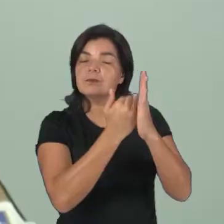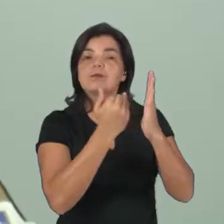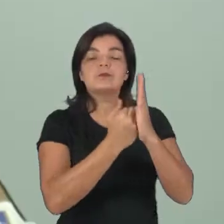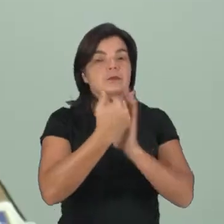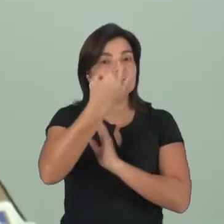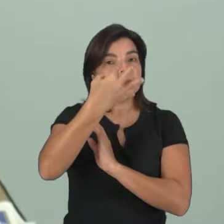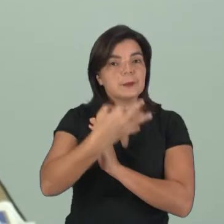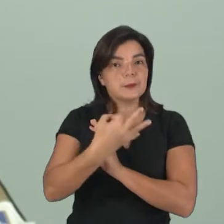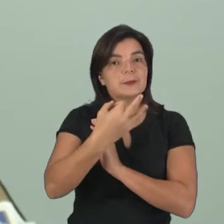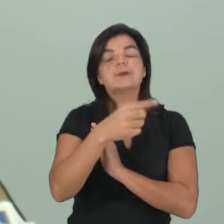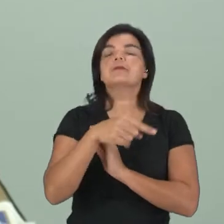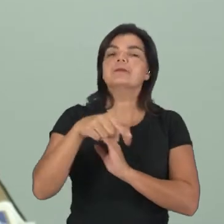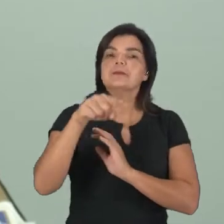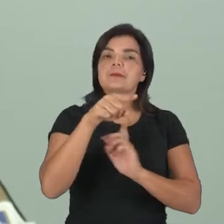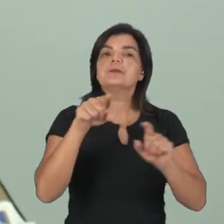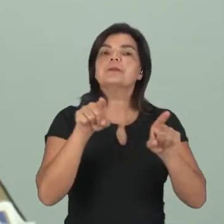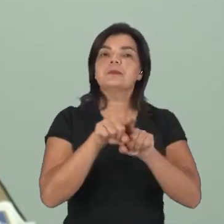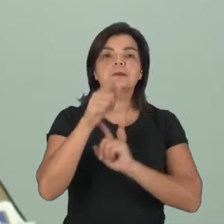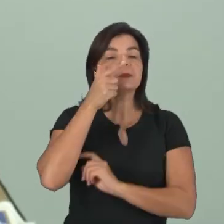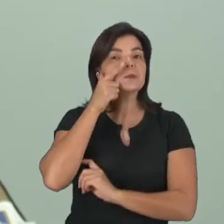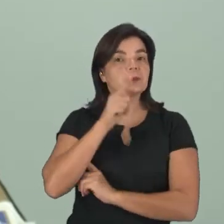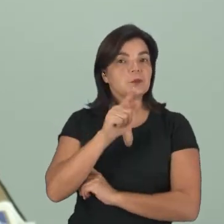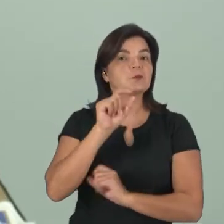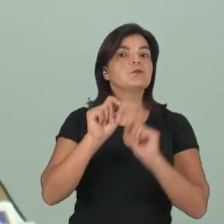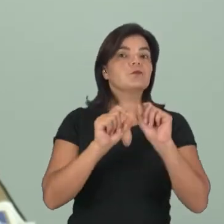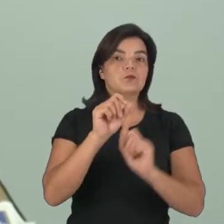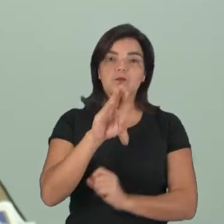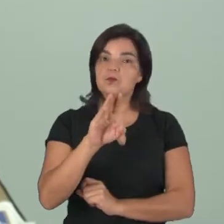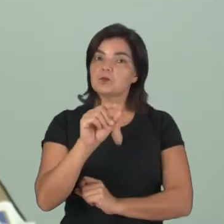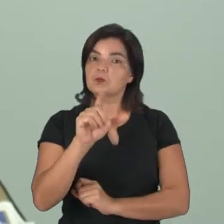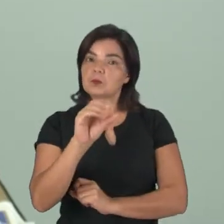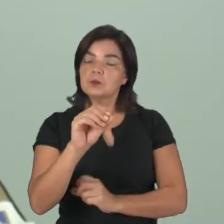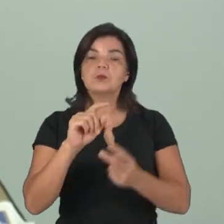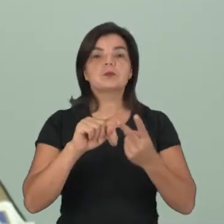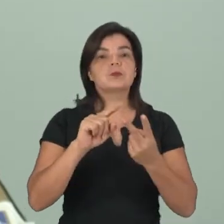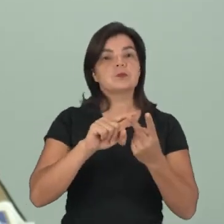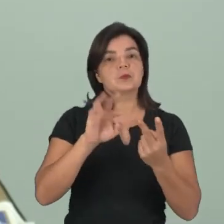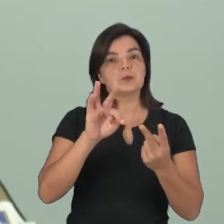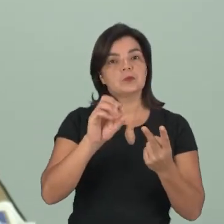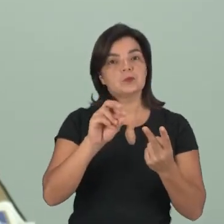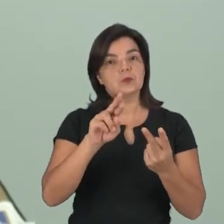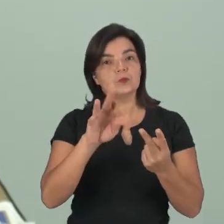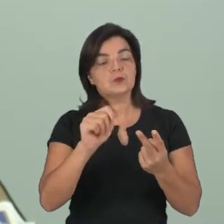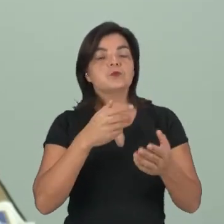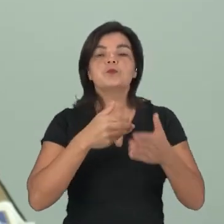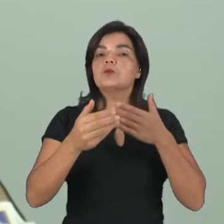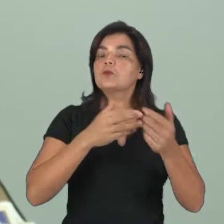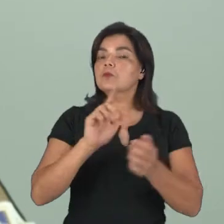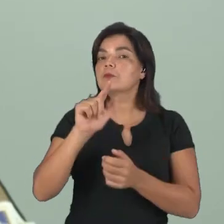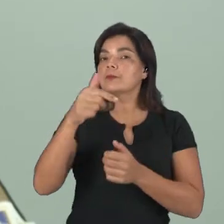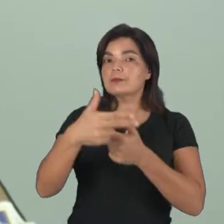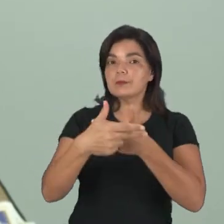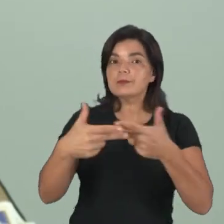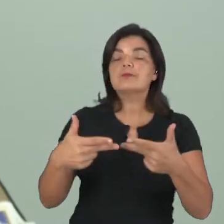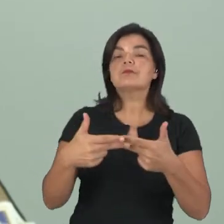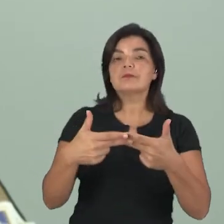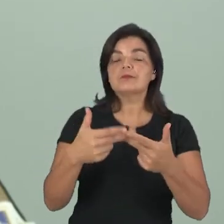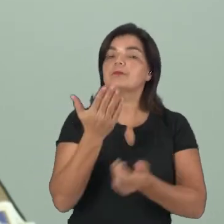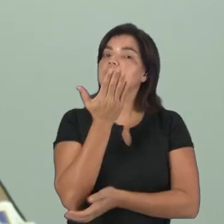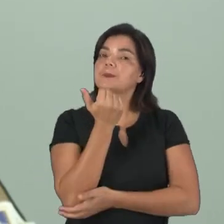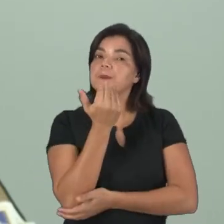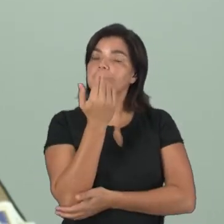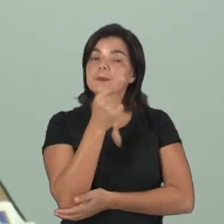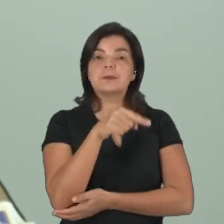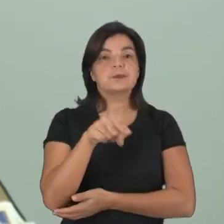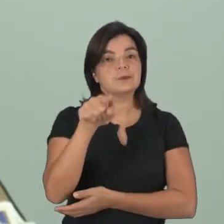receita de certo para que você consiga fazer o seu bolo a sua torta ou qualquer outro tipo de qual